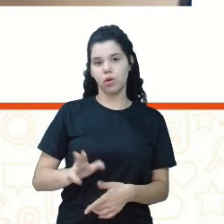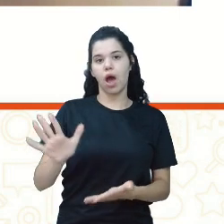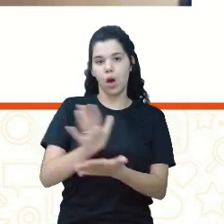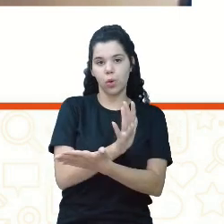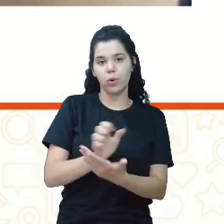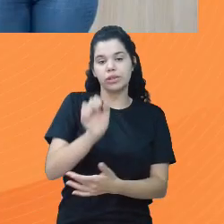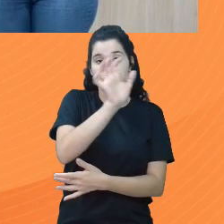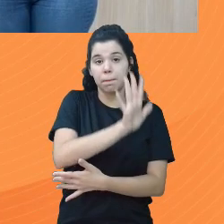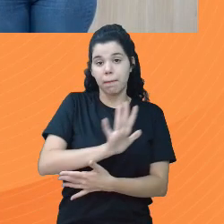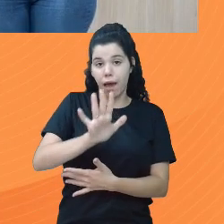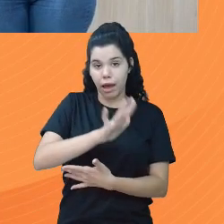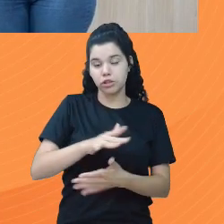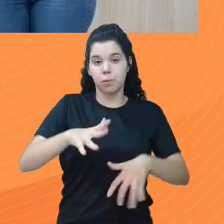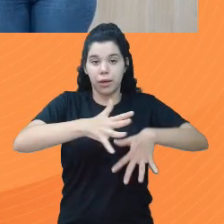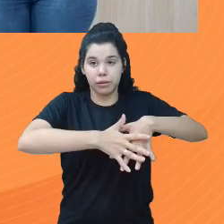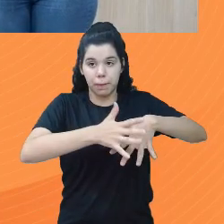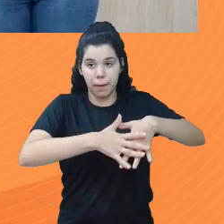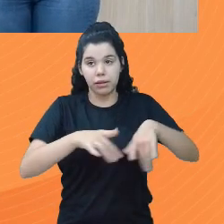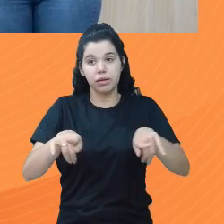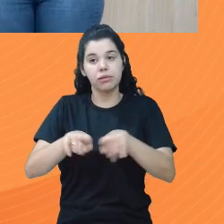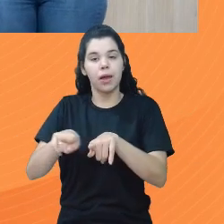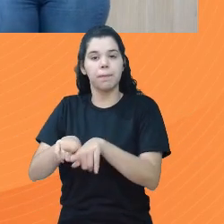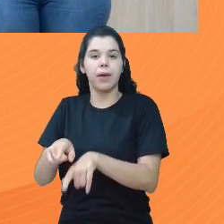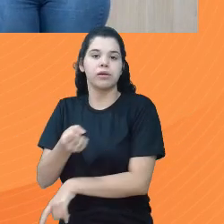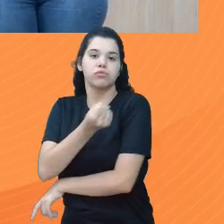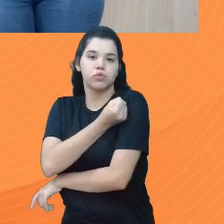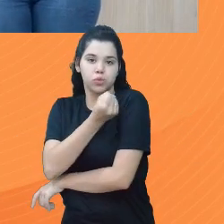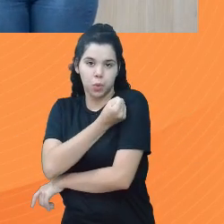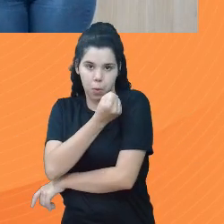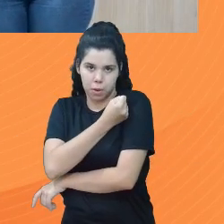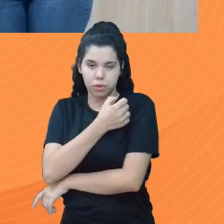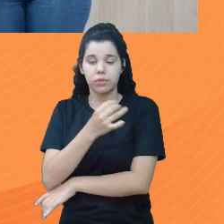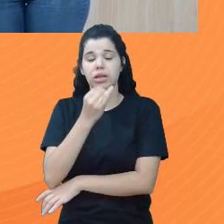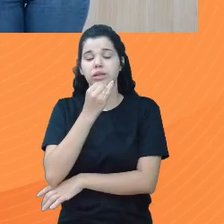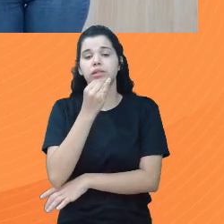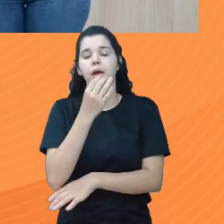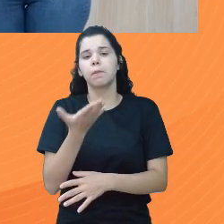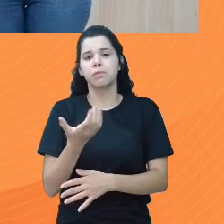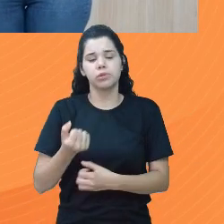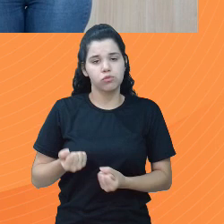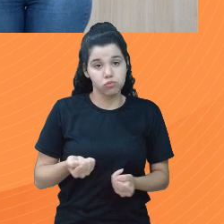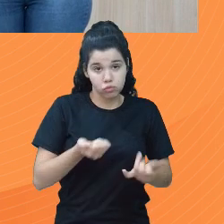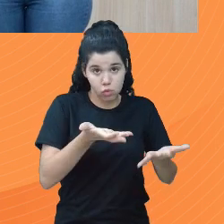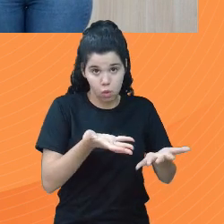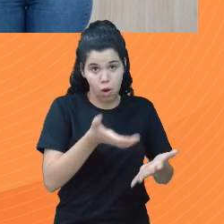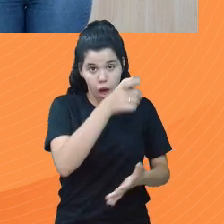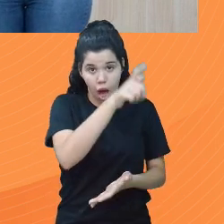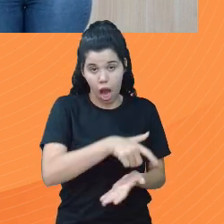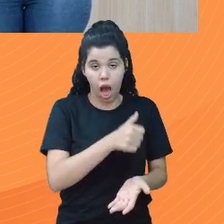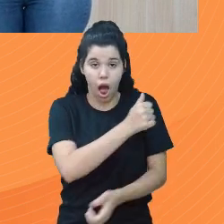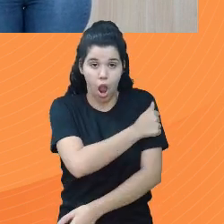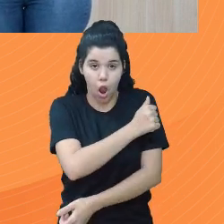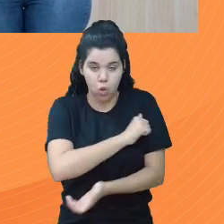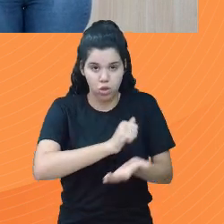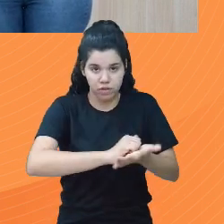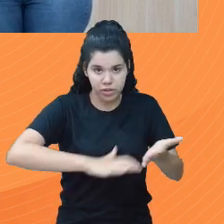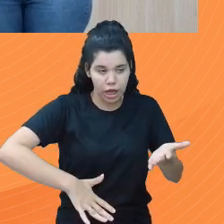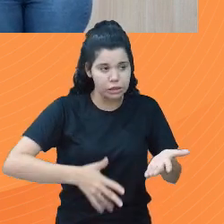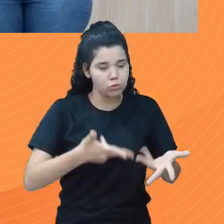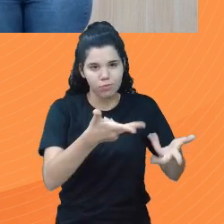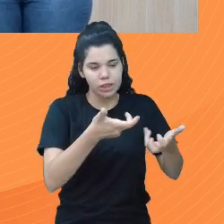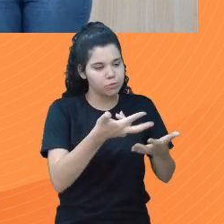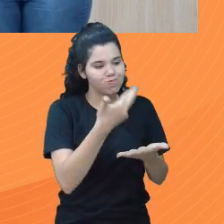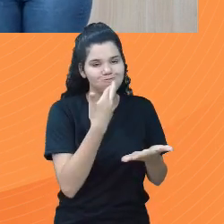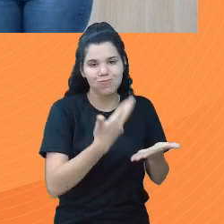trabalho com número e numeral. Então, se de repente eu disponibilizo uma atividade como essa e eu não percebo uma interação,